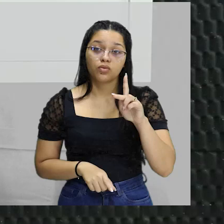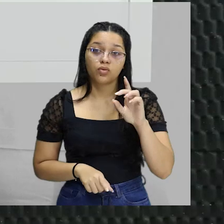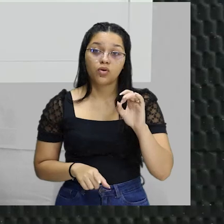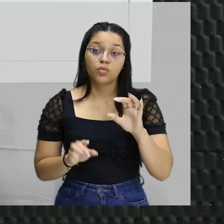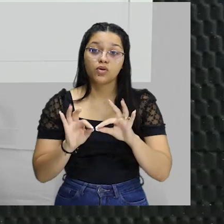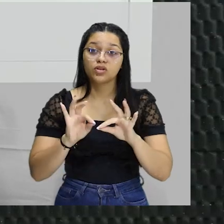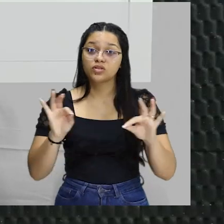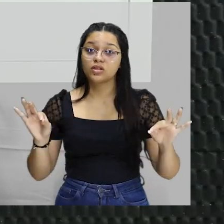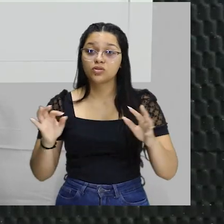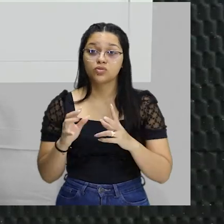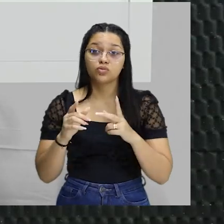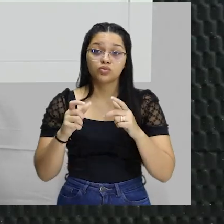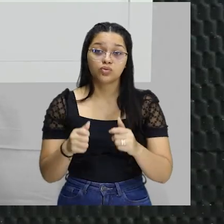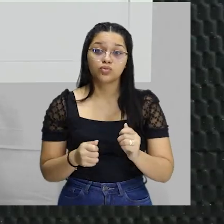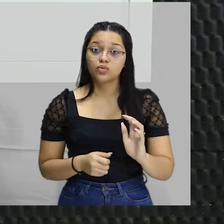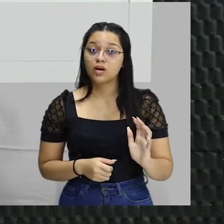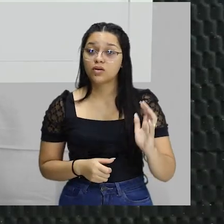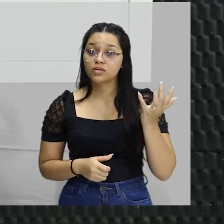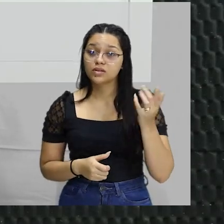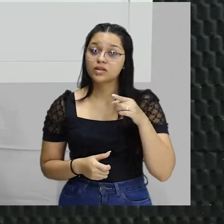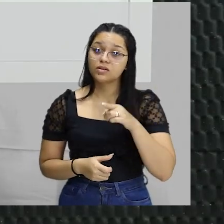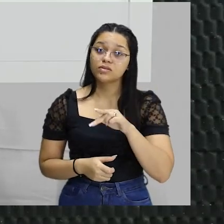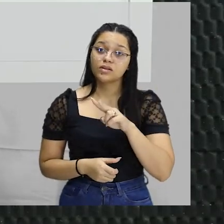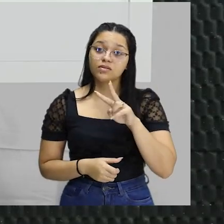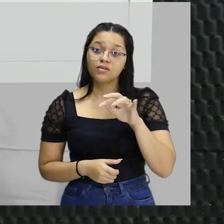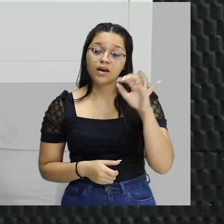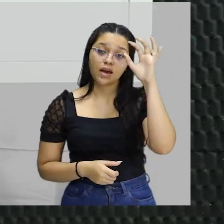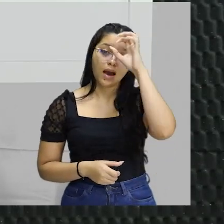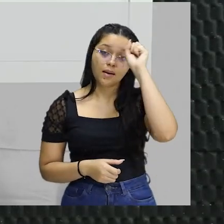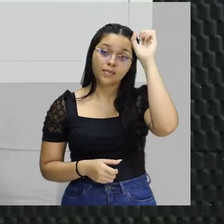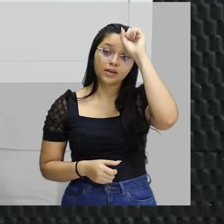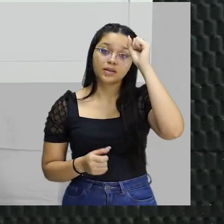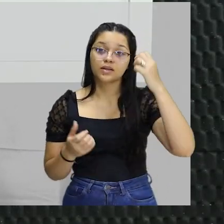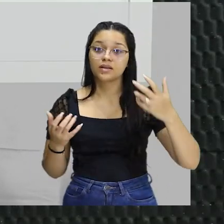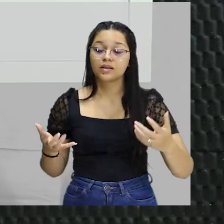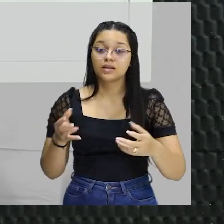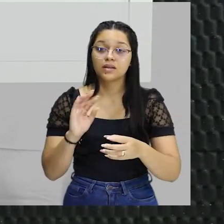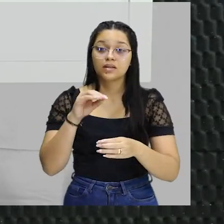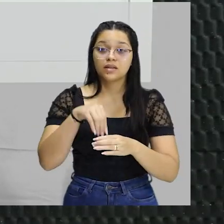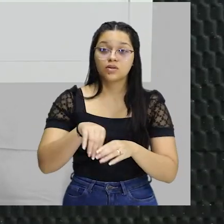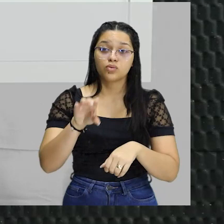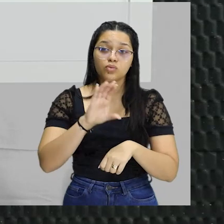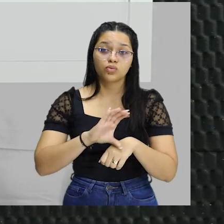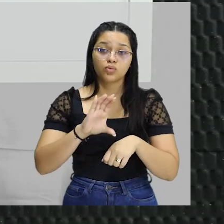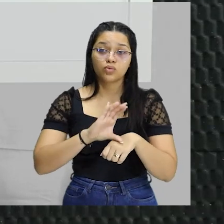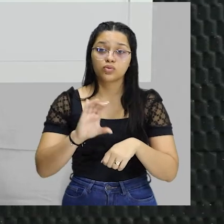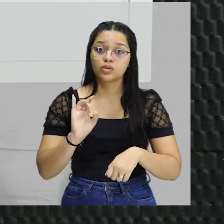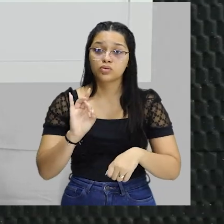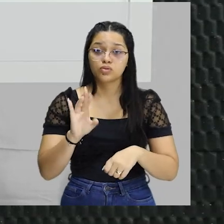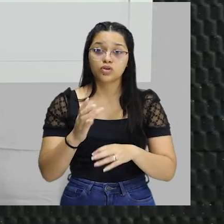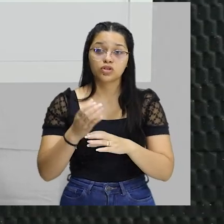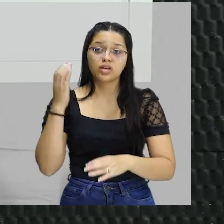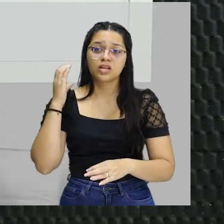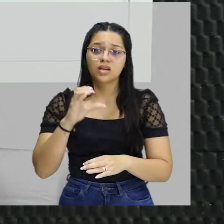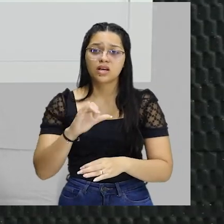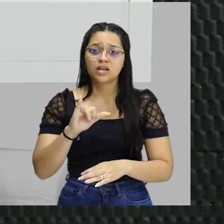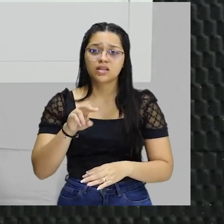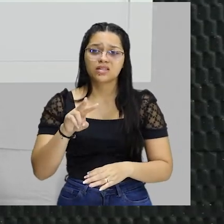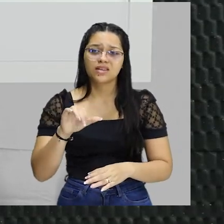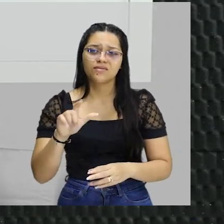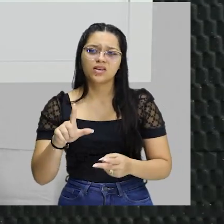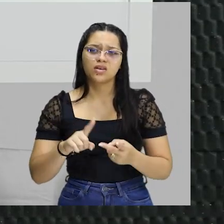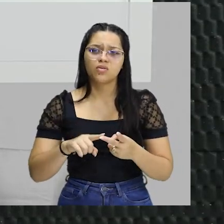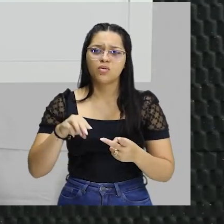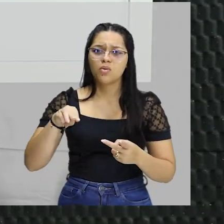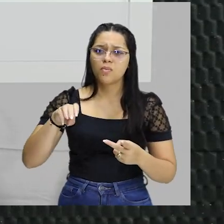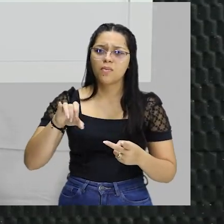as situações que irão aparecer, né? Então você vai aprender dentro do curso, não só de engenharia civil, engenharia